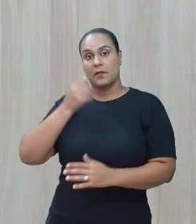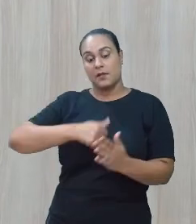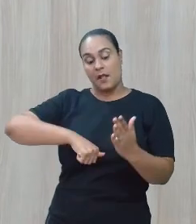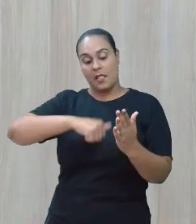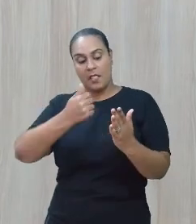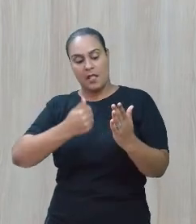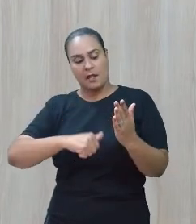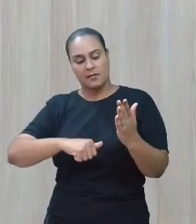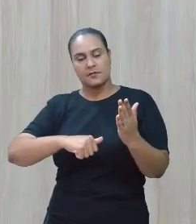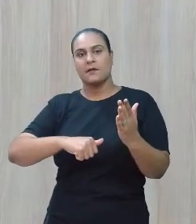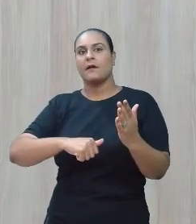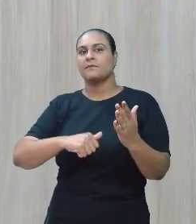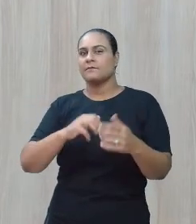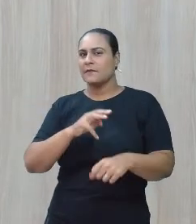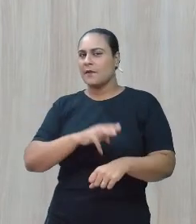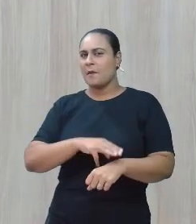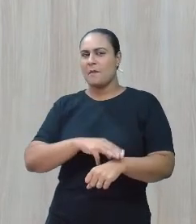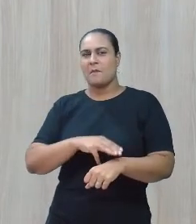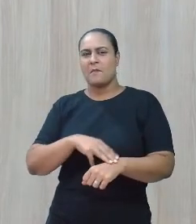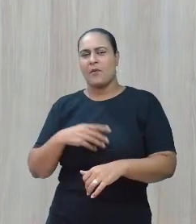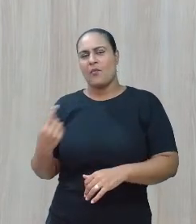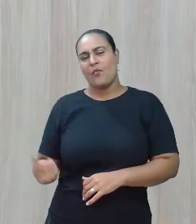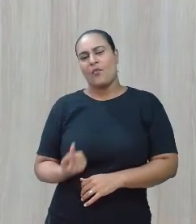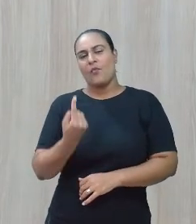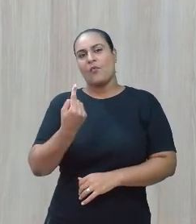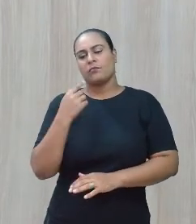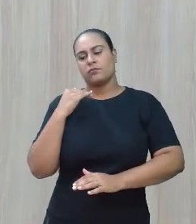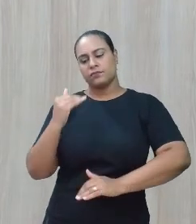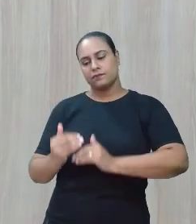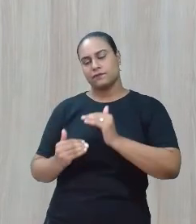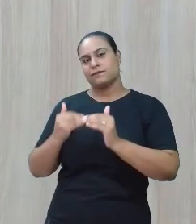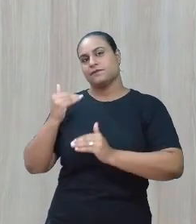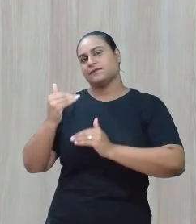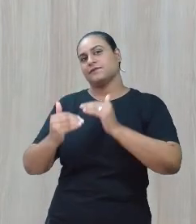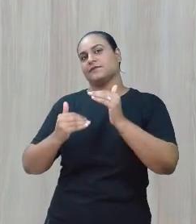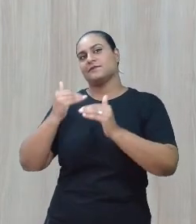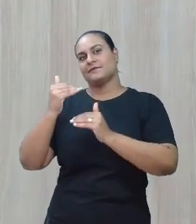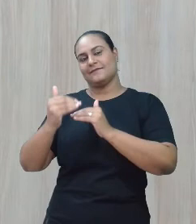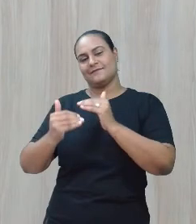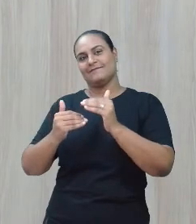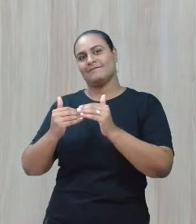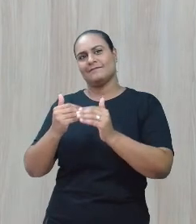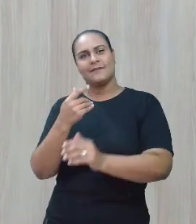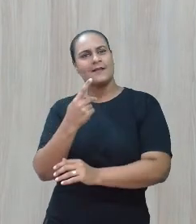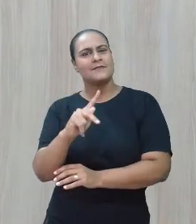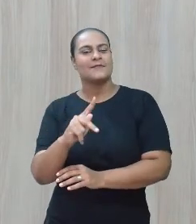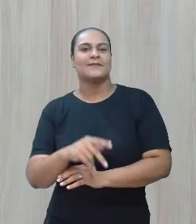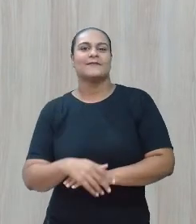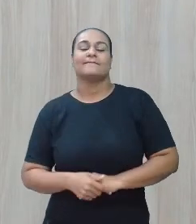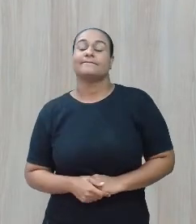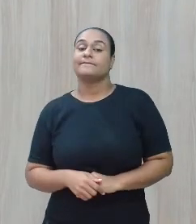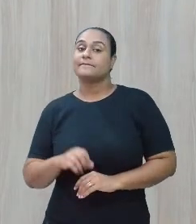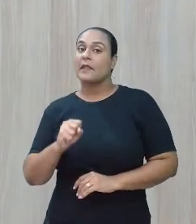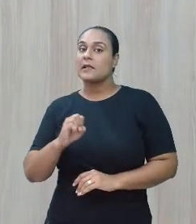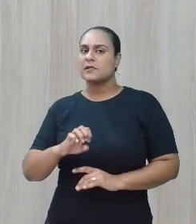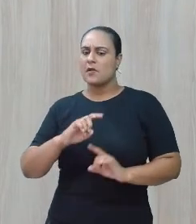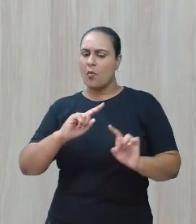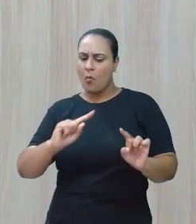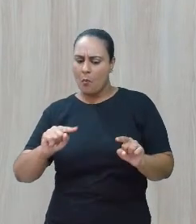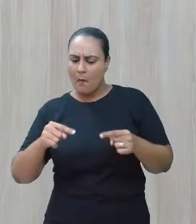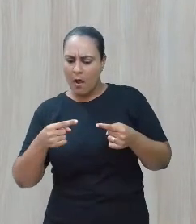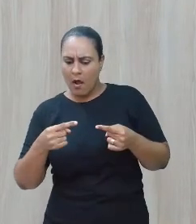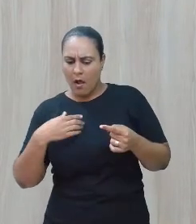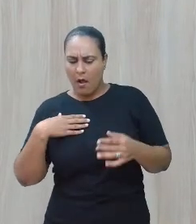interpretar. Esse é um momento único de crescimento que é seu. Então, se você se desafiar a